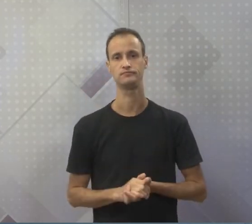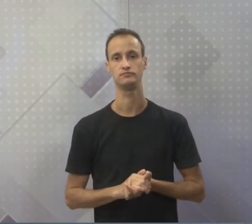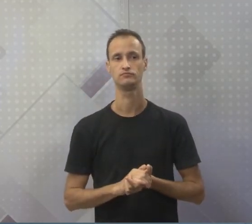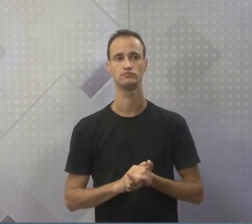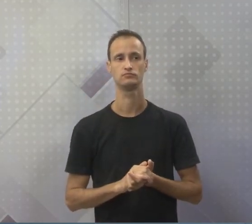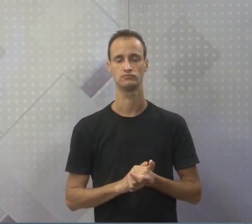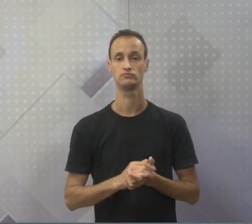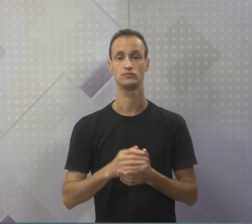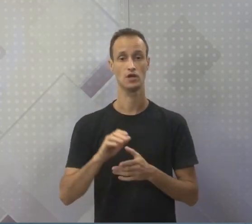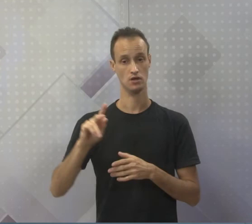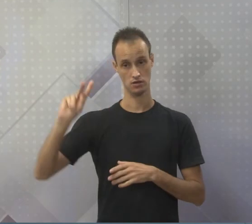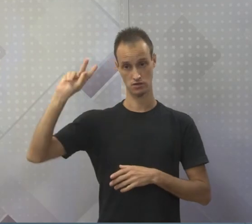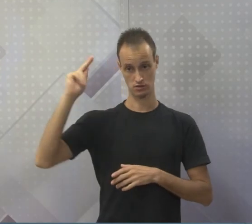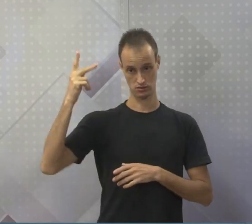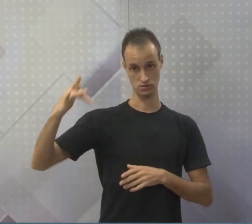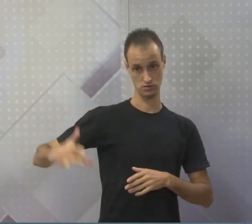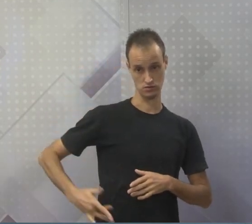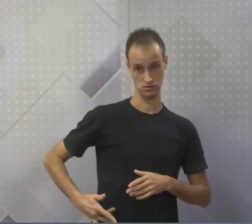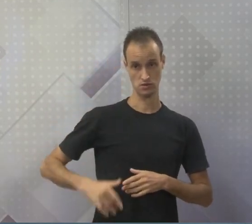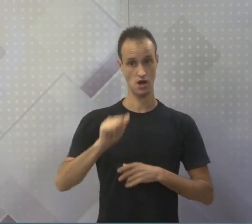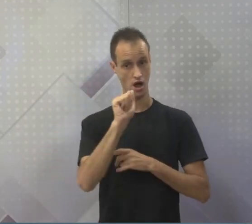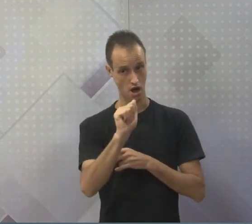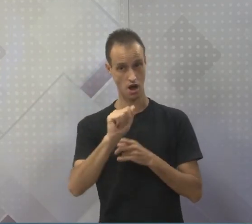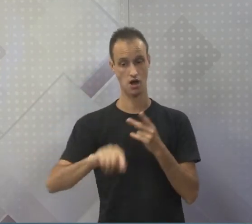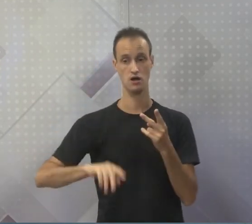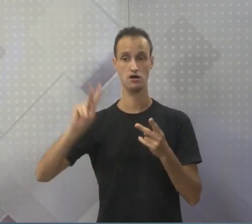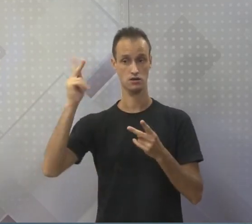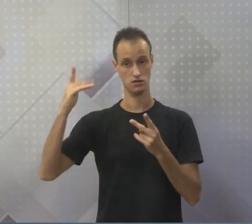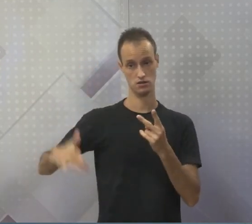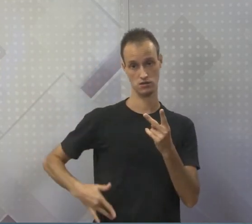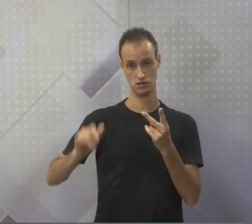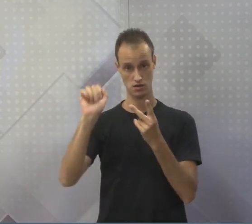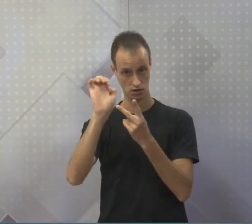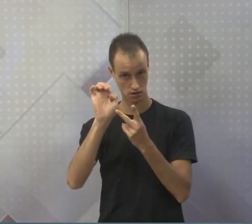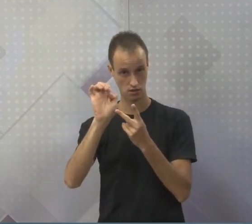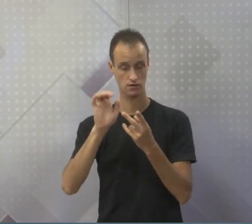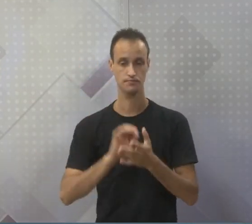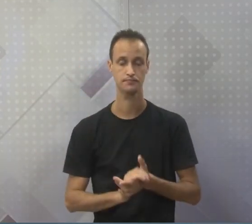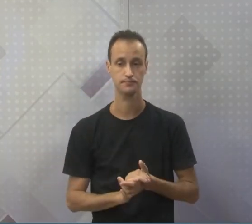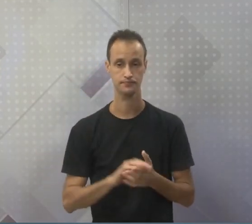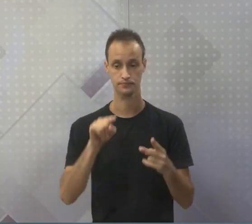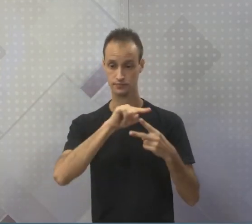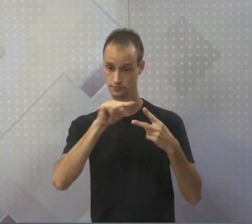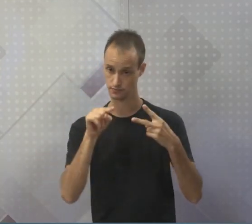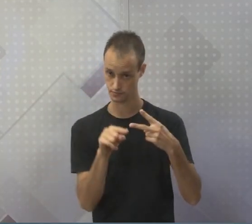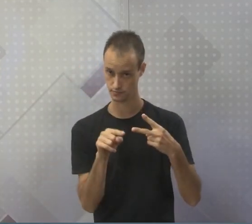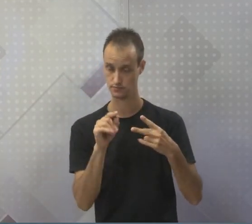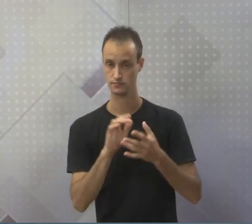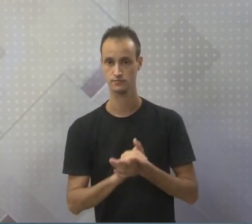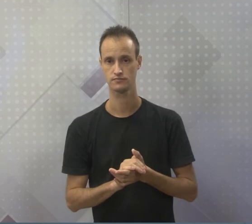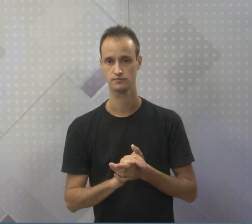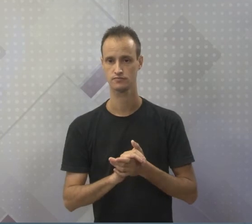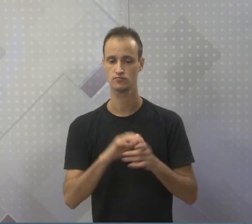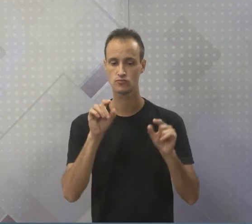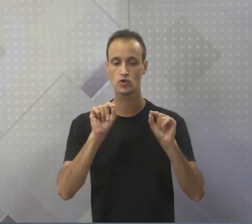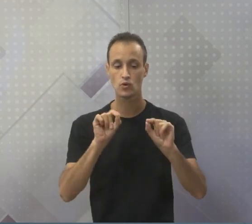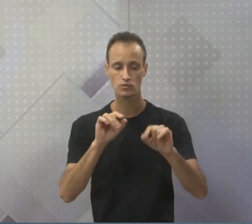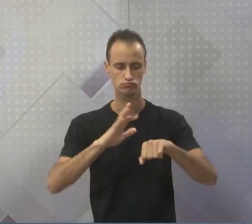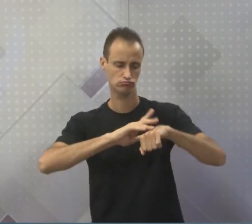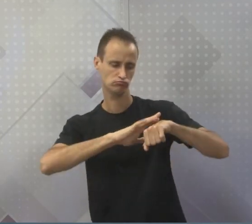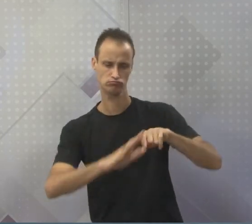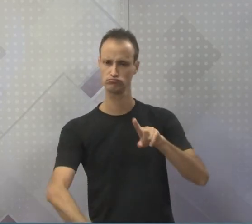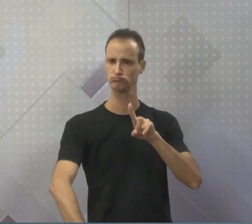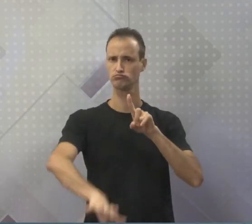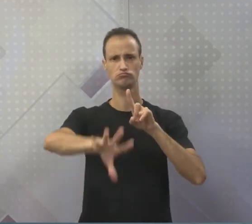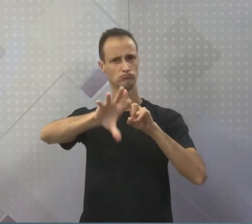falar de hepatite A e E, que é o motivo da nossa aula de hoje, que é doenças transmitidas pela água,